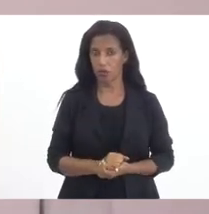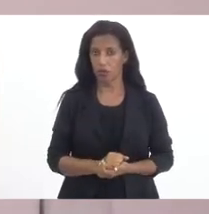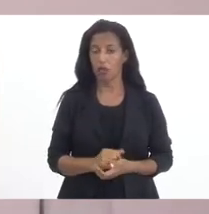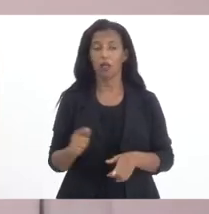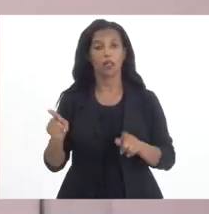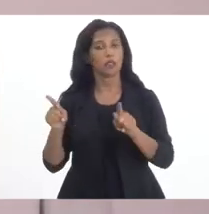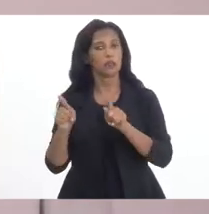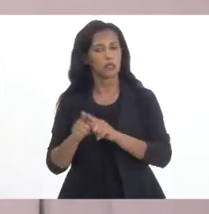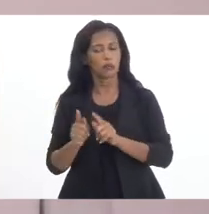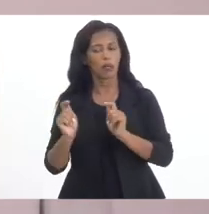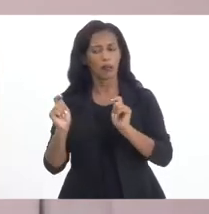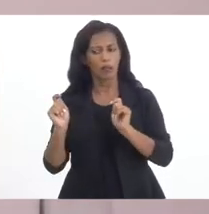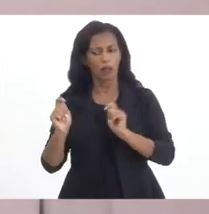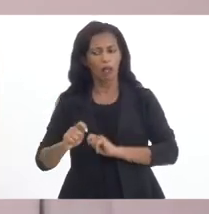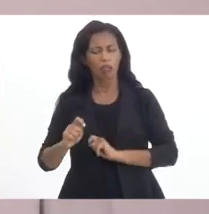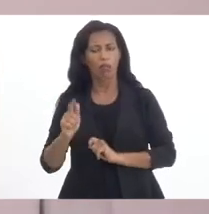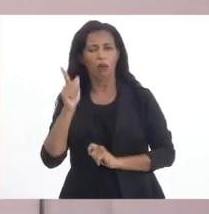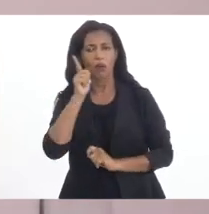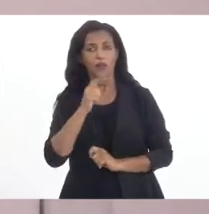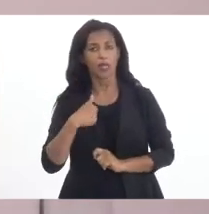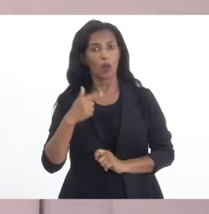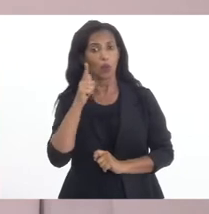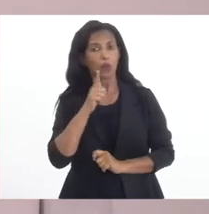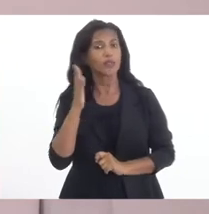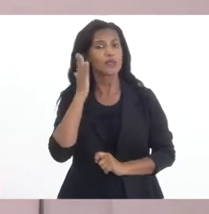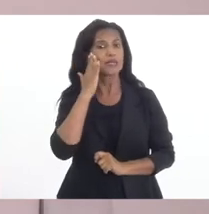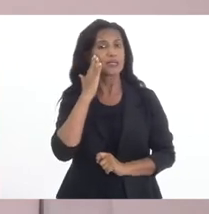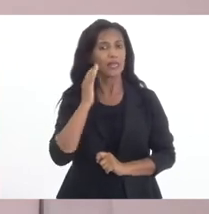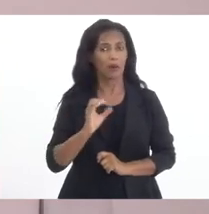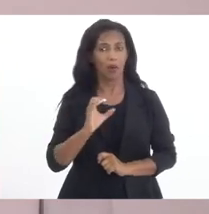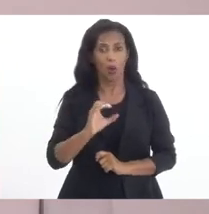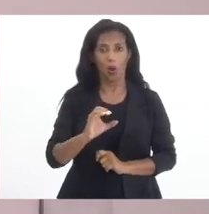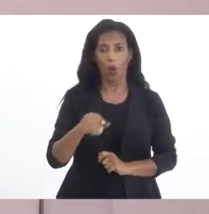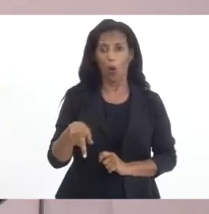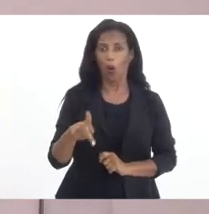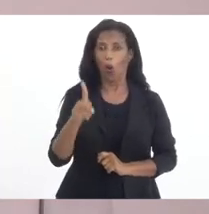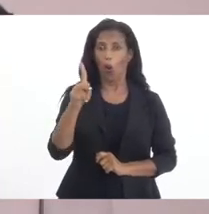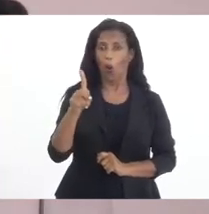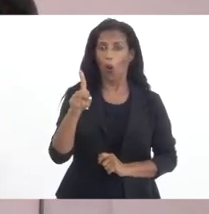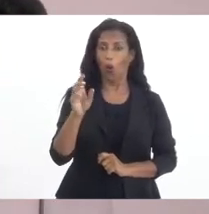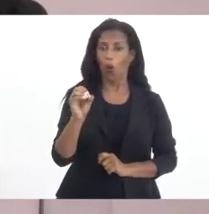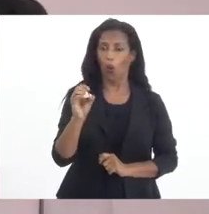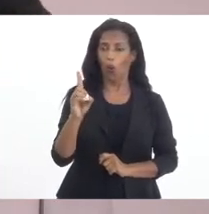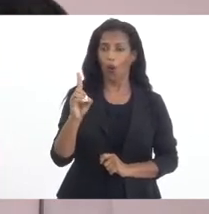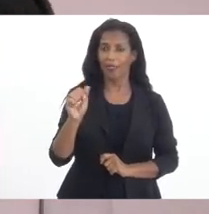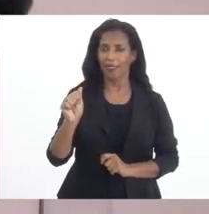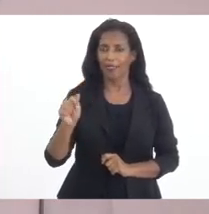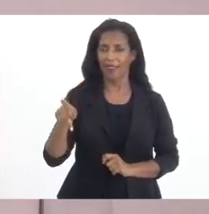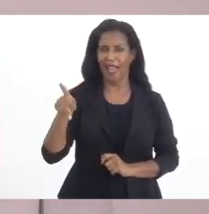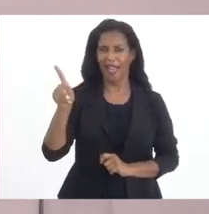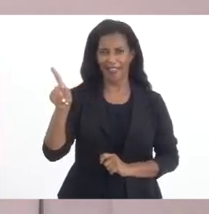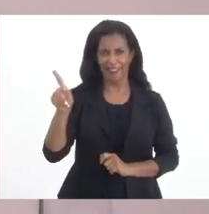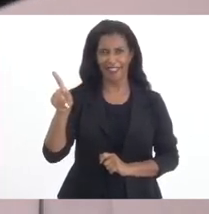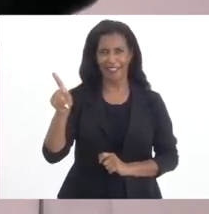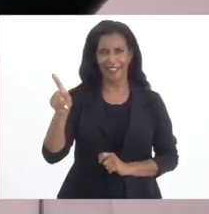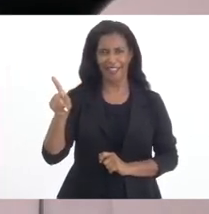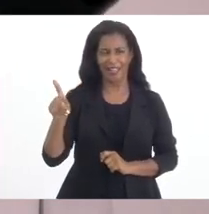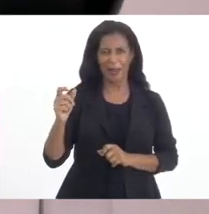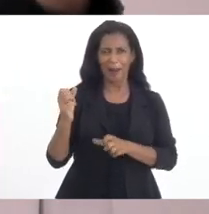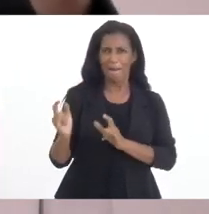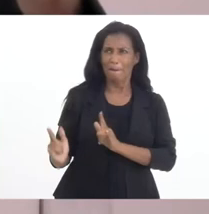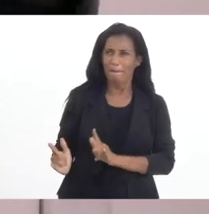pode conseguir... Eu consegui, sabe o quê? Que a Kodak, um prédio maravilhoso, um terreno sem